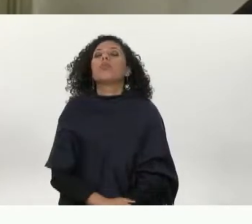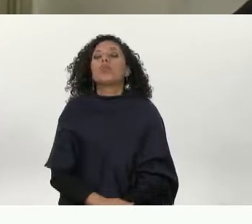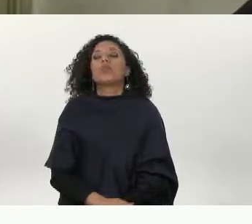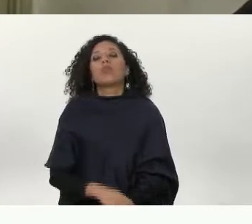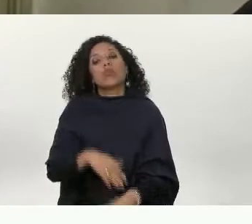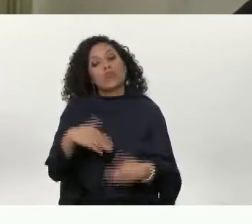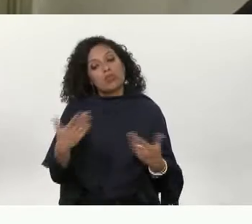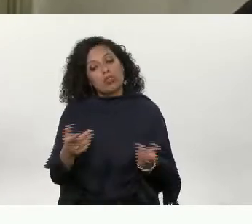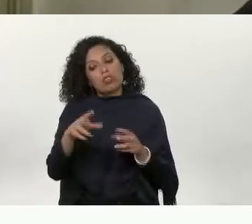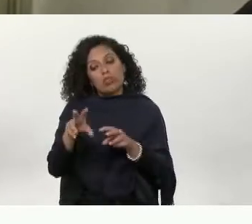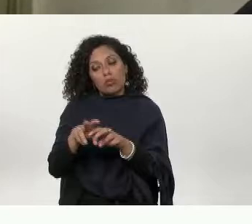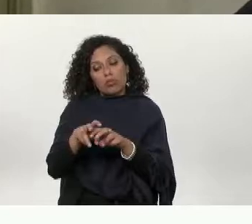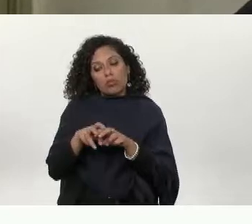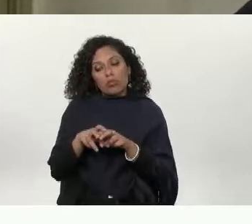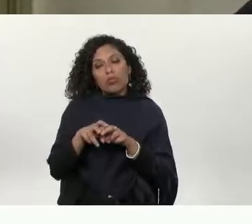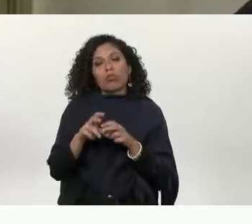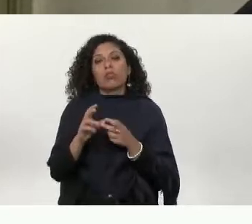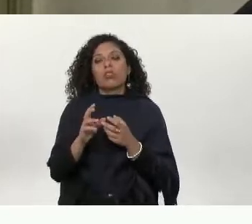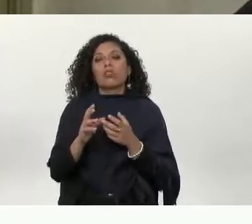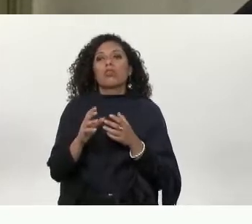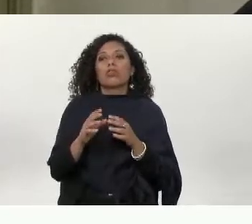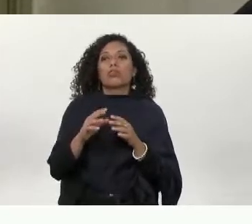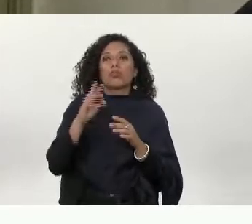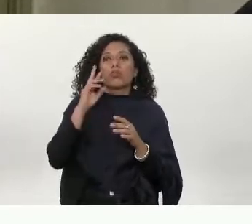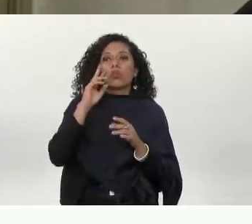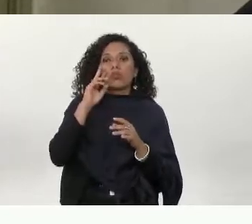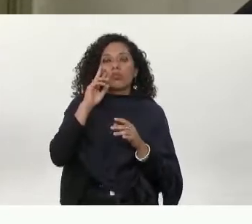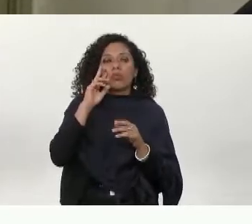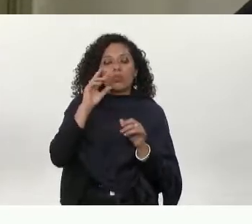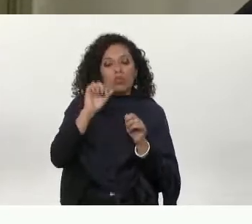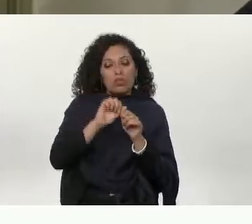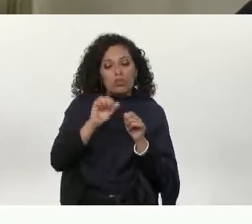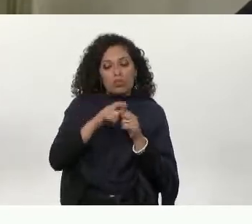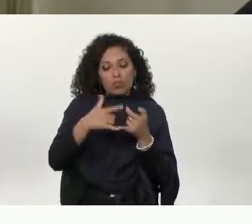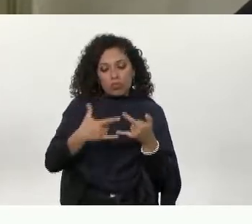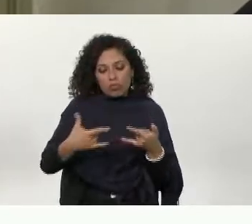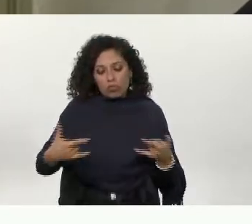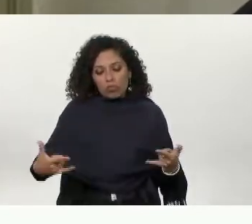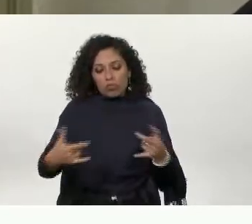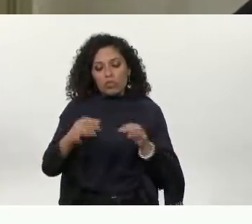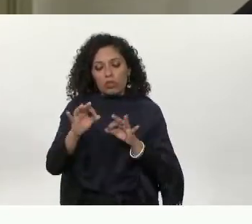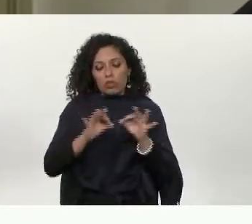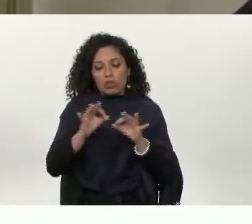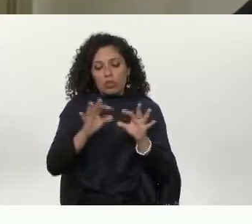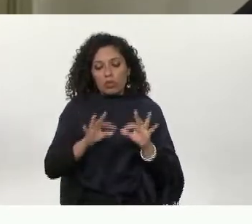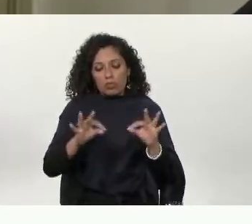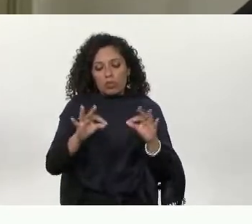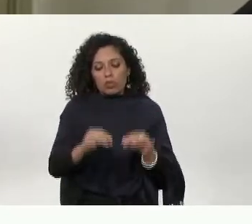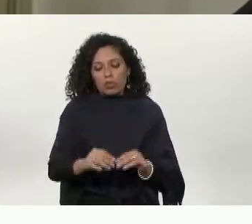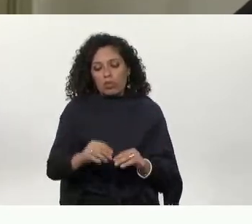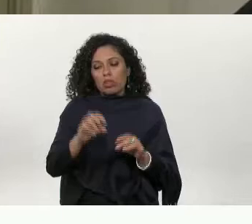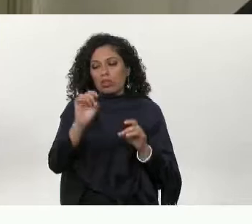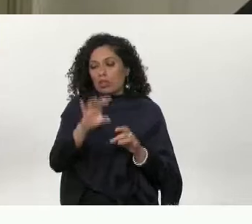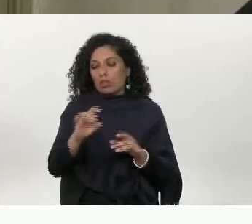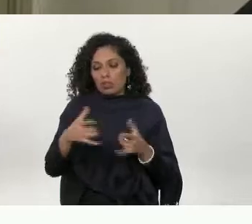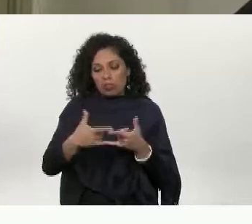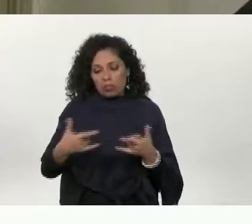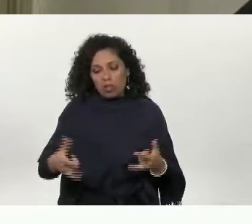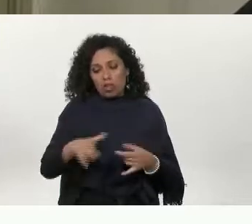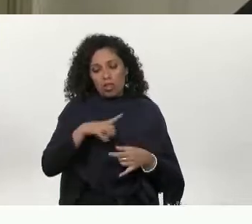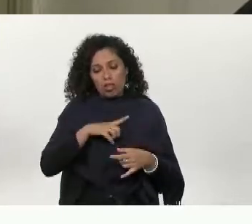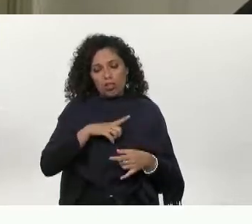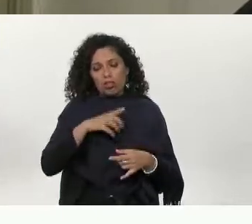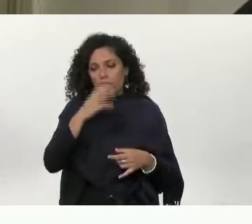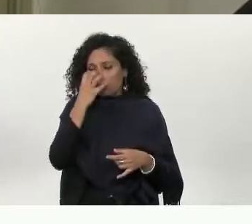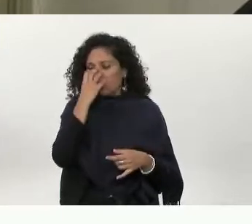Por isso que foi cedido para, além de climatizado, foi feita a instalação de tubos de oxigênio para cada leito do auditório. Está lá feito,